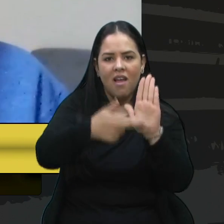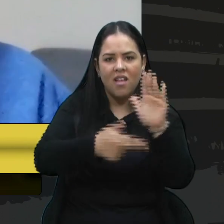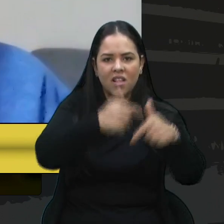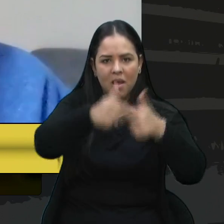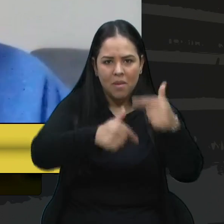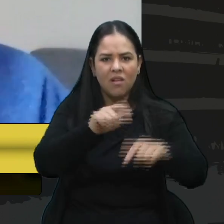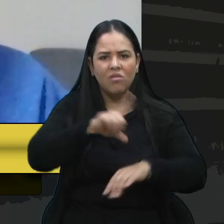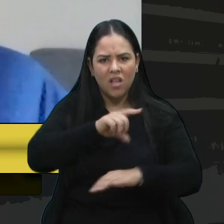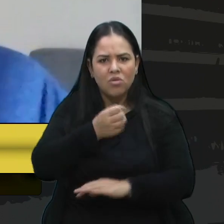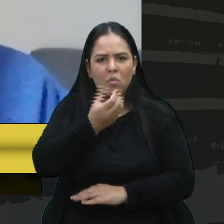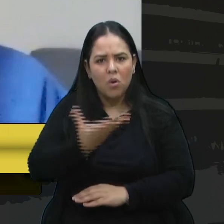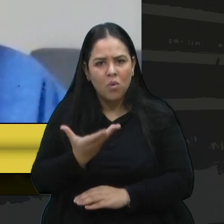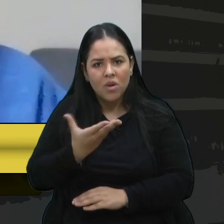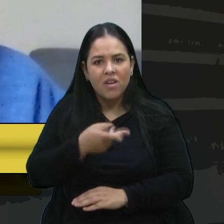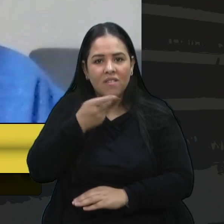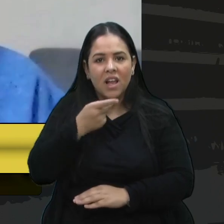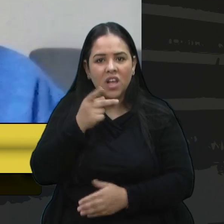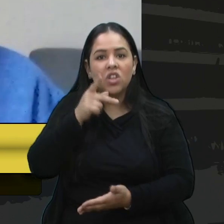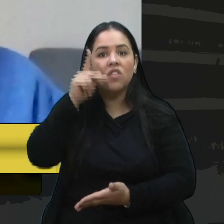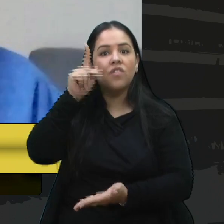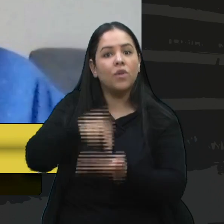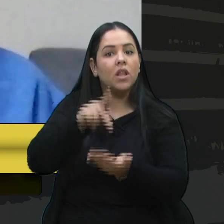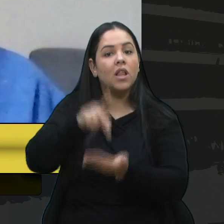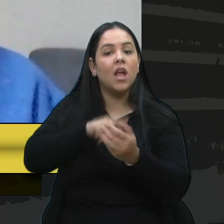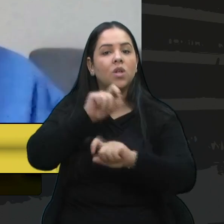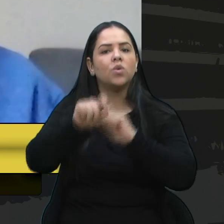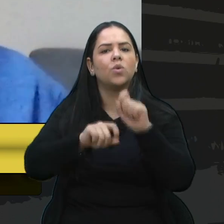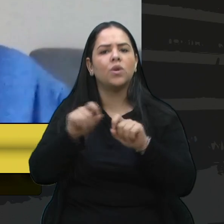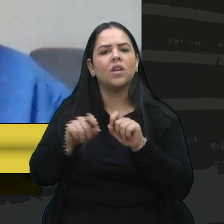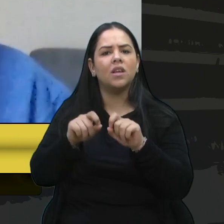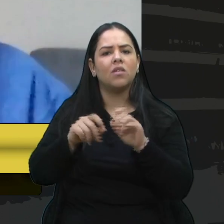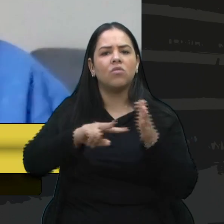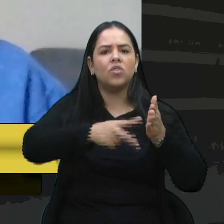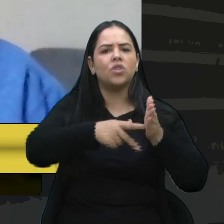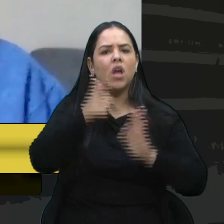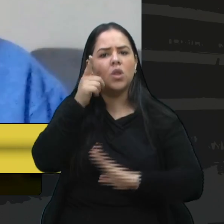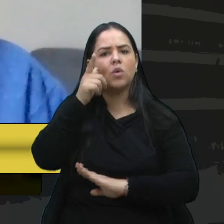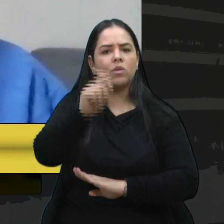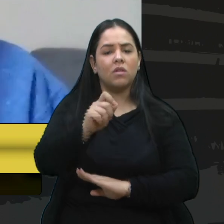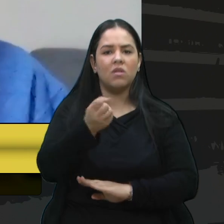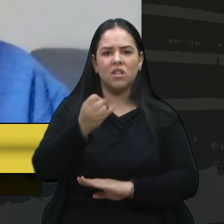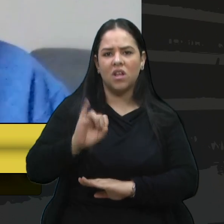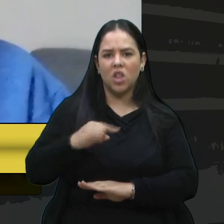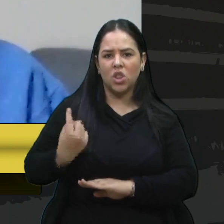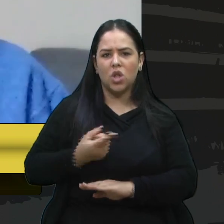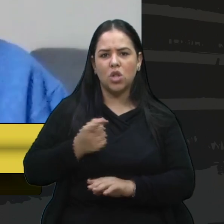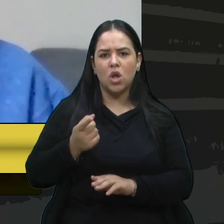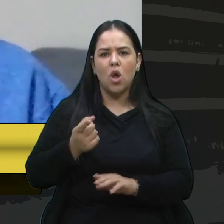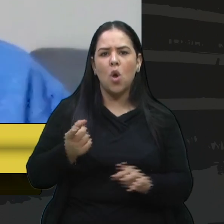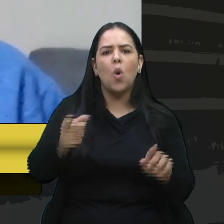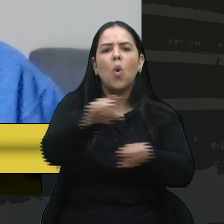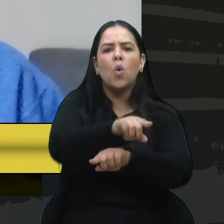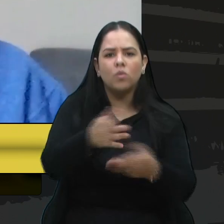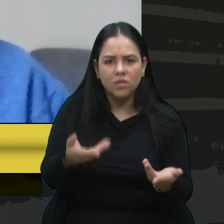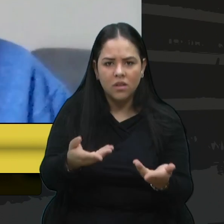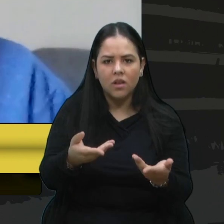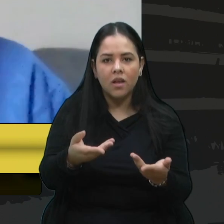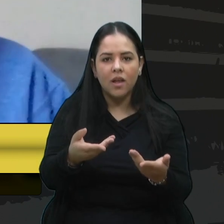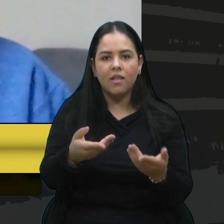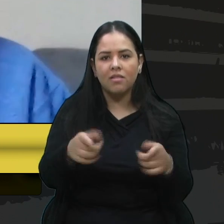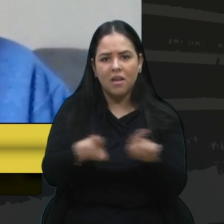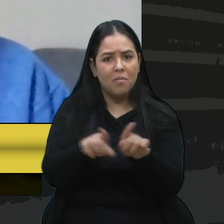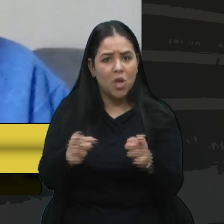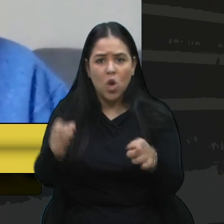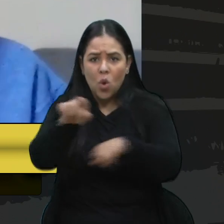com verdade todas essas conquistas que o sindicato travou. Se a gente é tão contra sindicato assim, a gente é contra